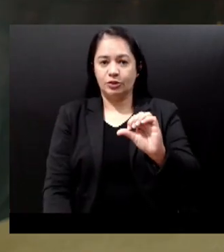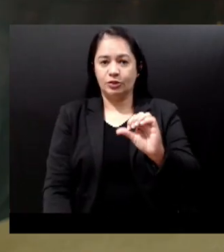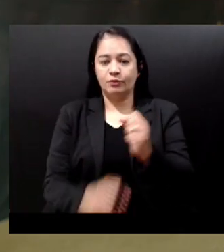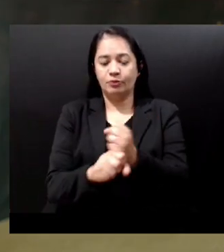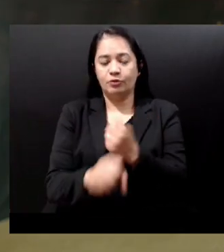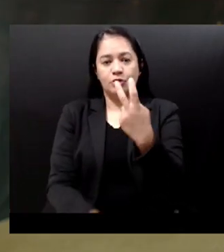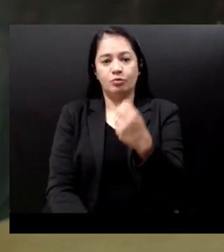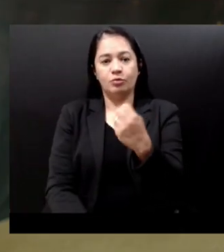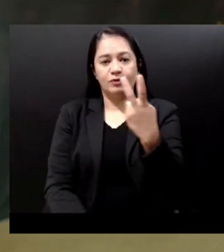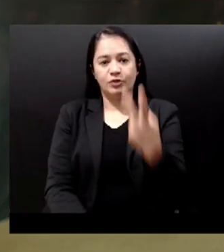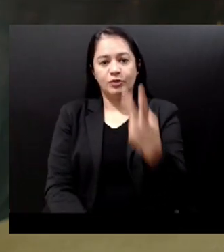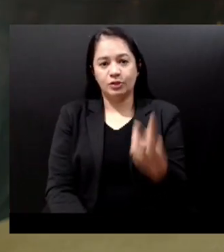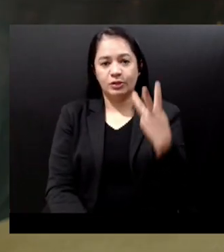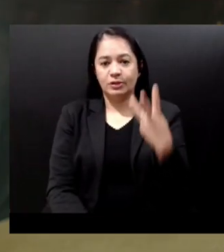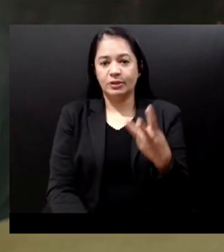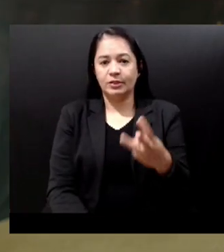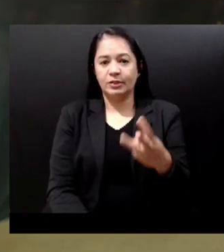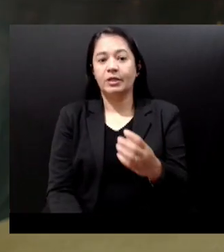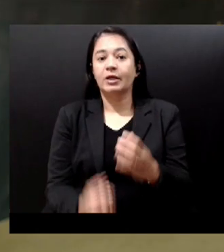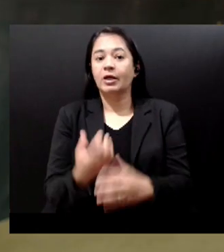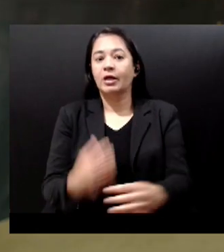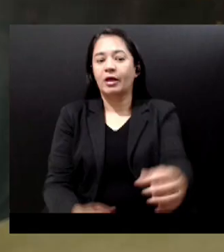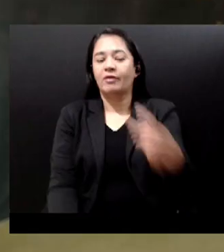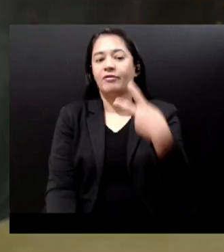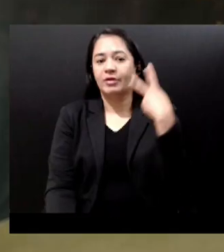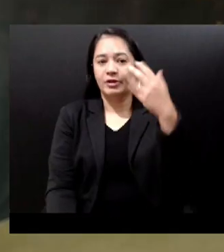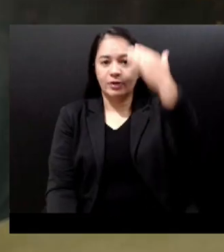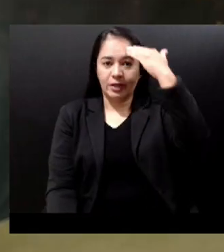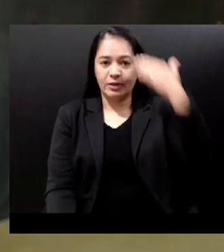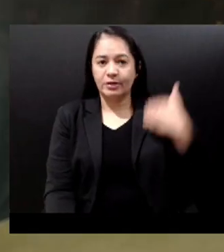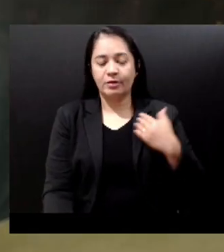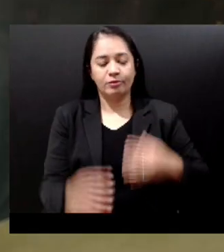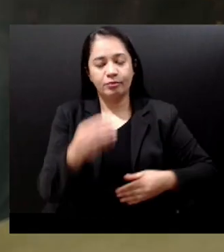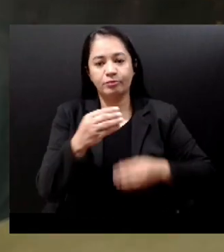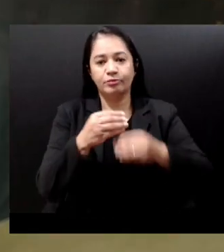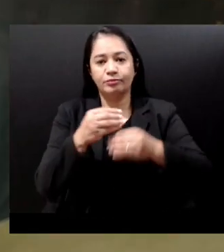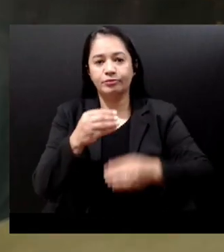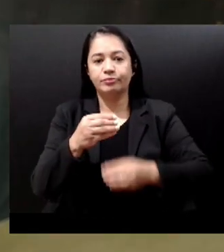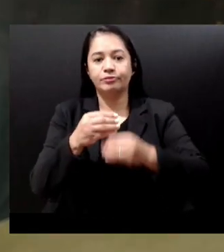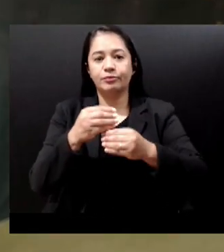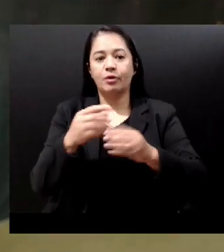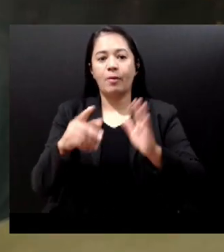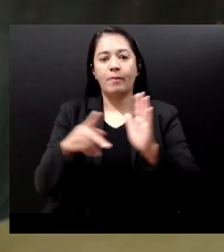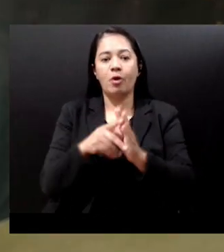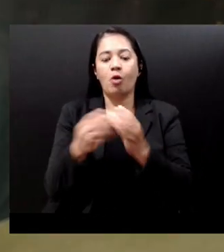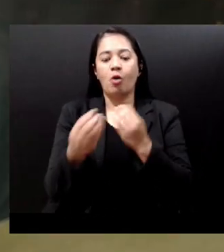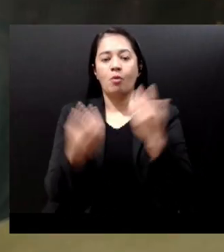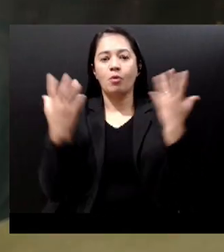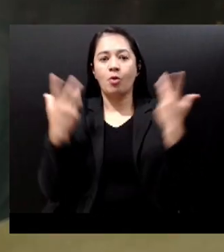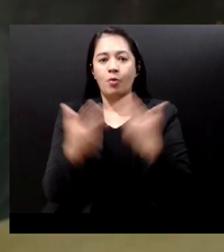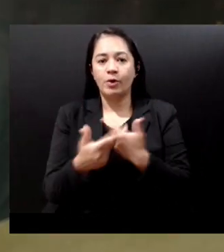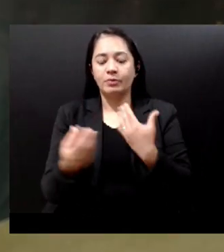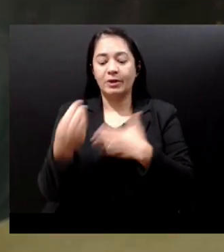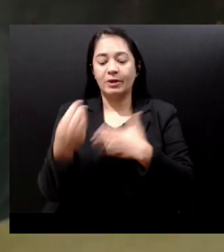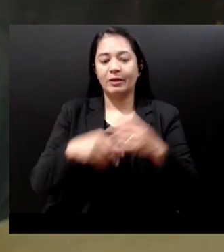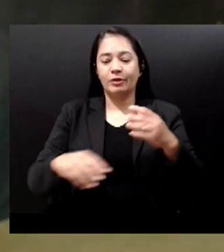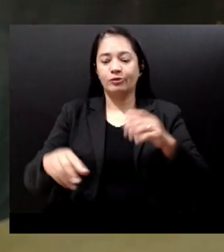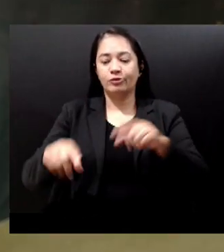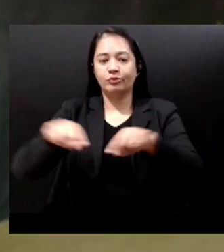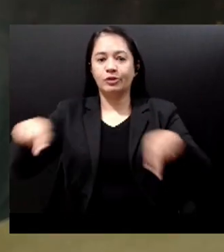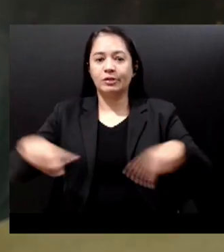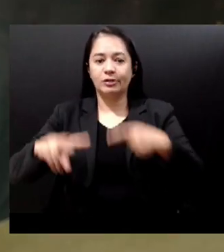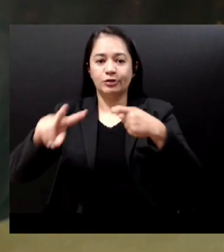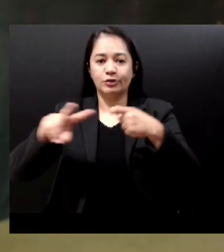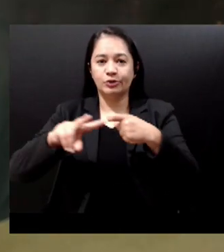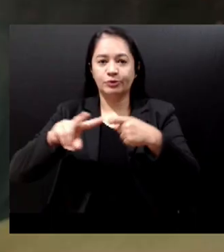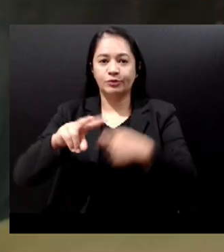vereadora Débora Palermo, que acrescenta dispositivo à lei sobre o manejo de animais em clínicas veterinárias e pet shops, tá? Então, muito